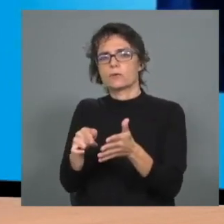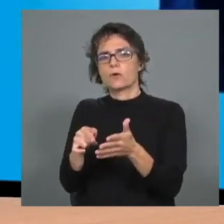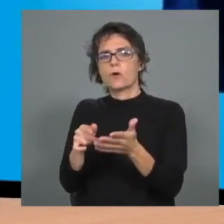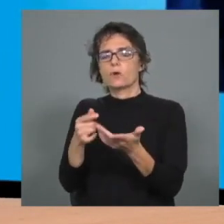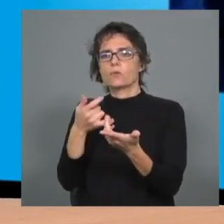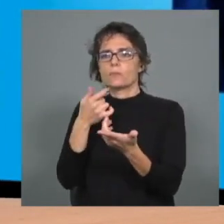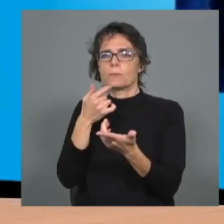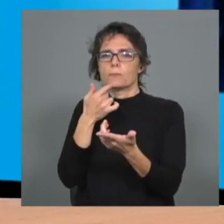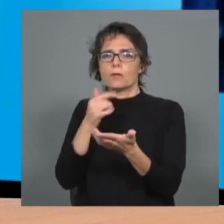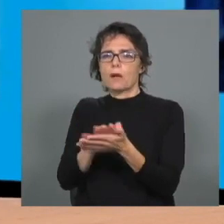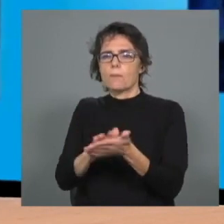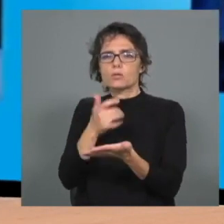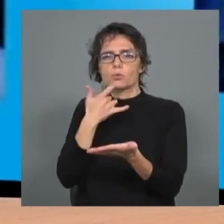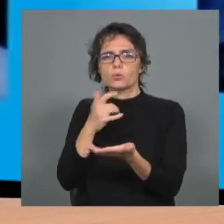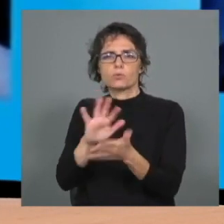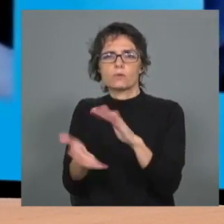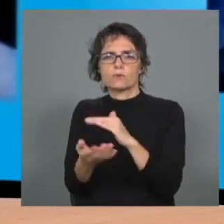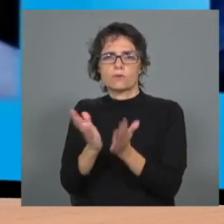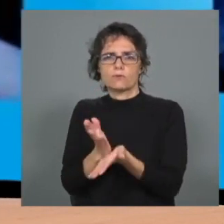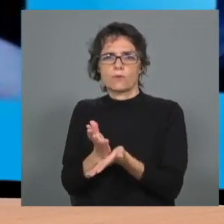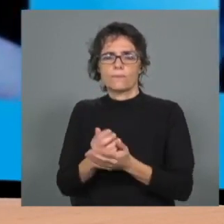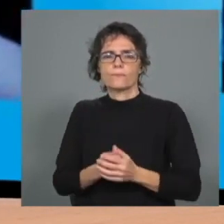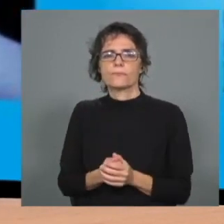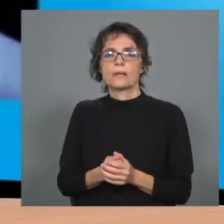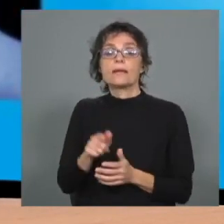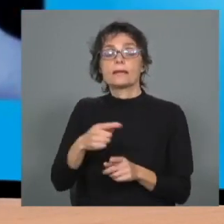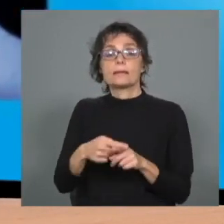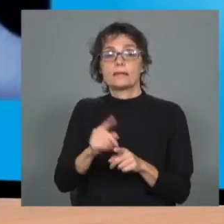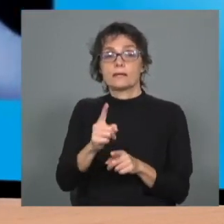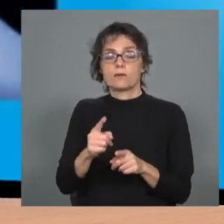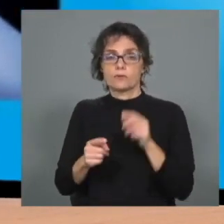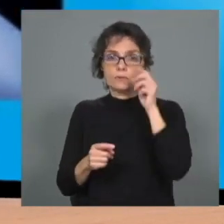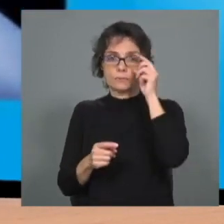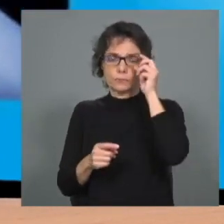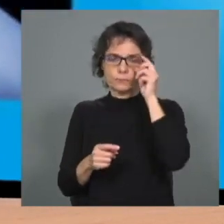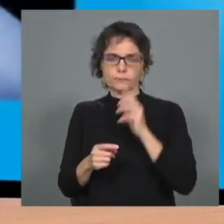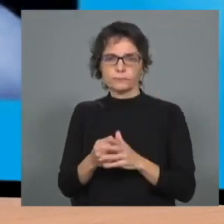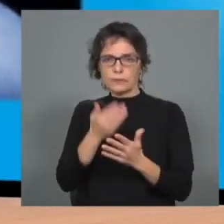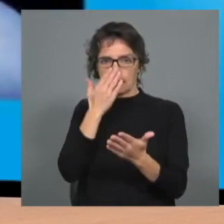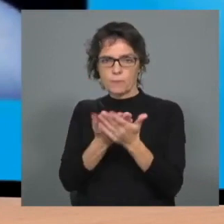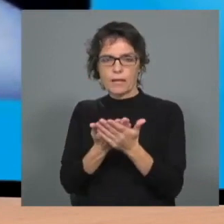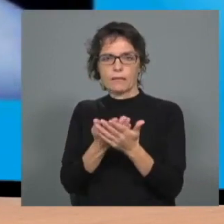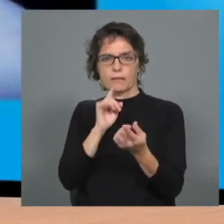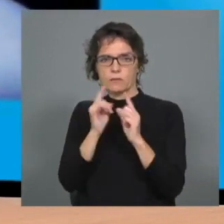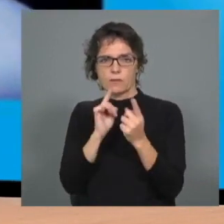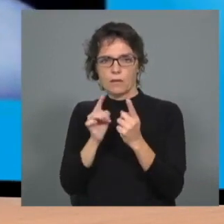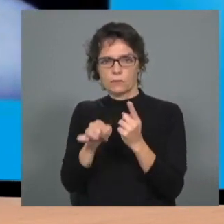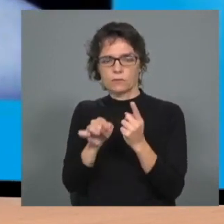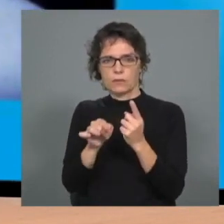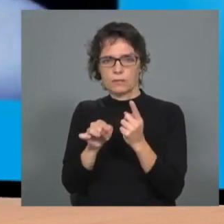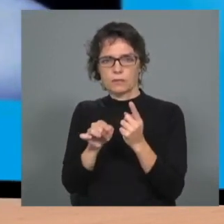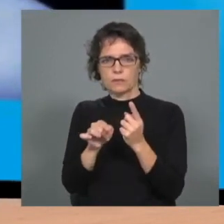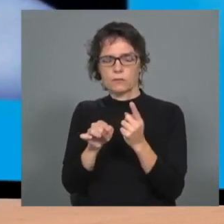tudo fosse marxista e revolução, né? O interessante é que, no embate dialético, essas questões do